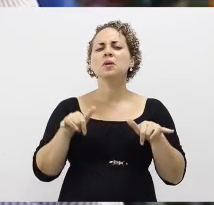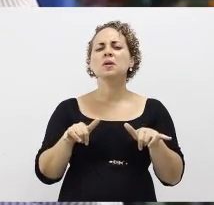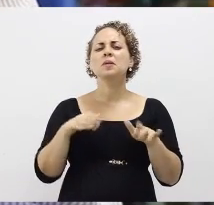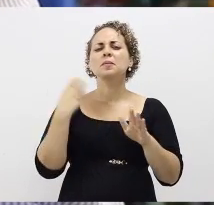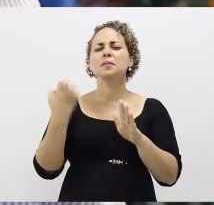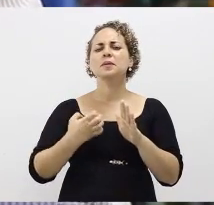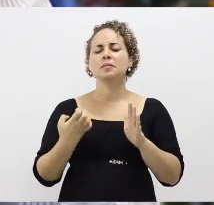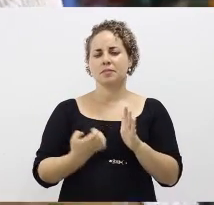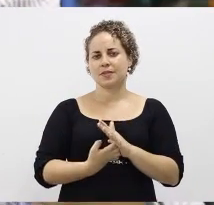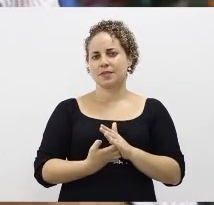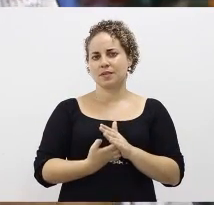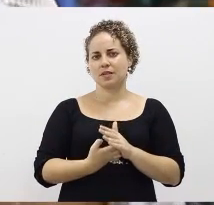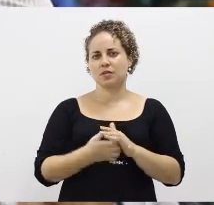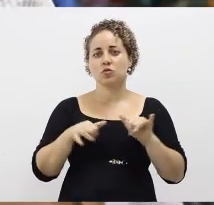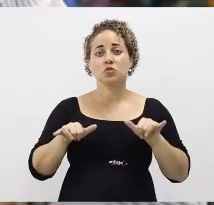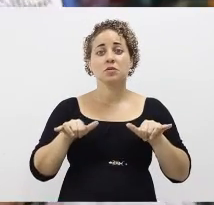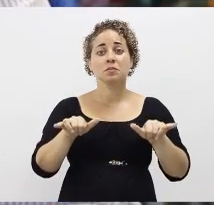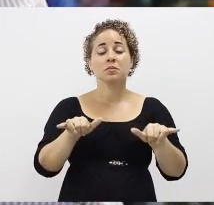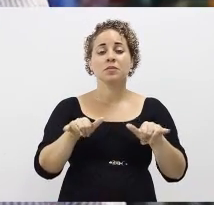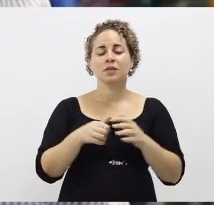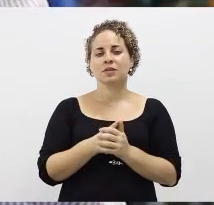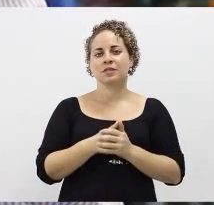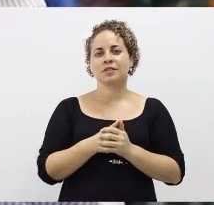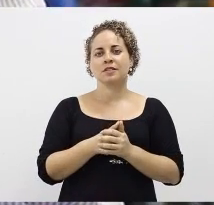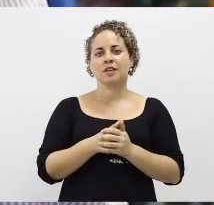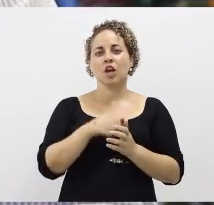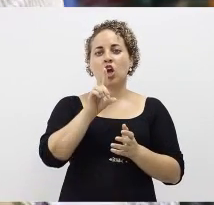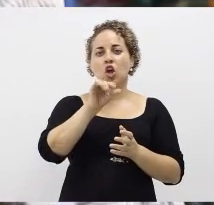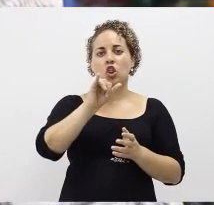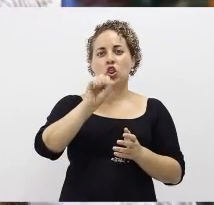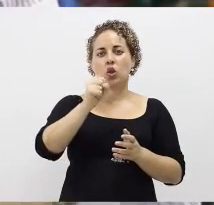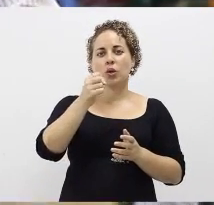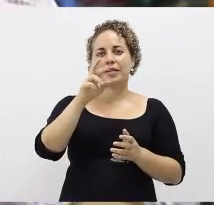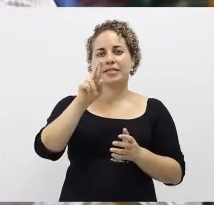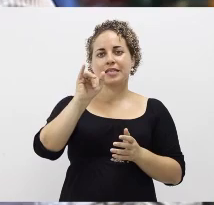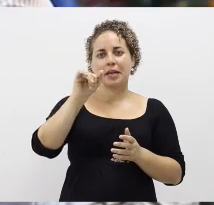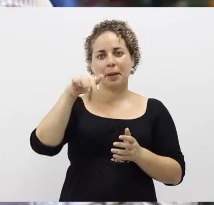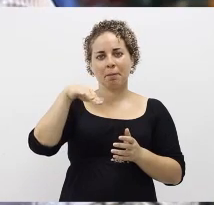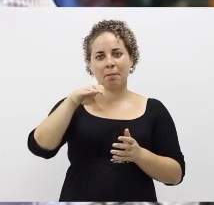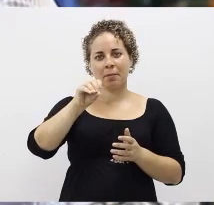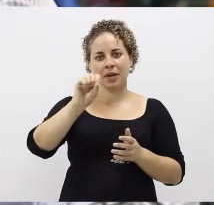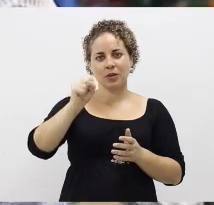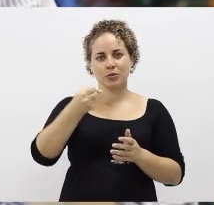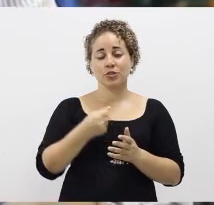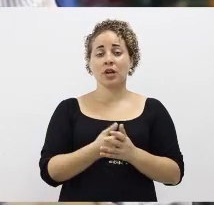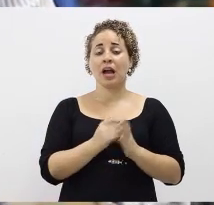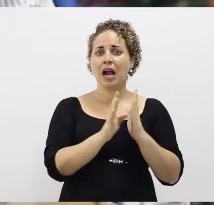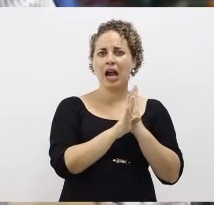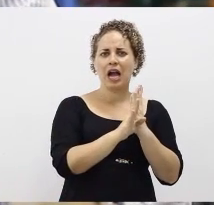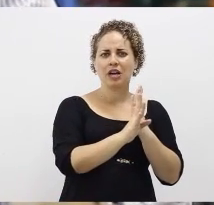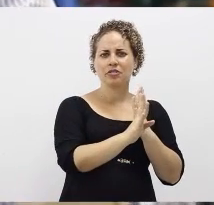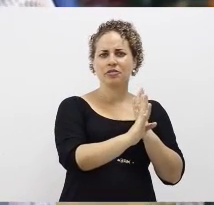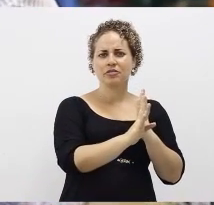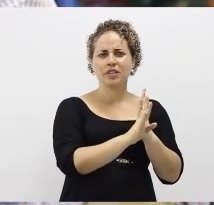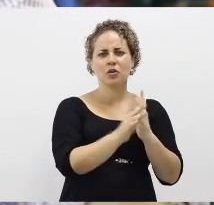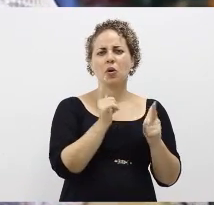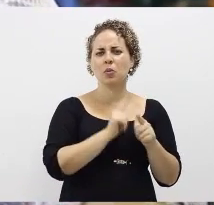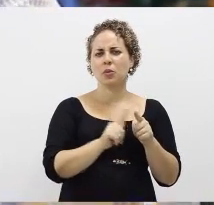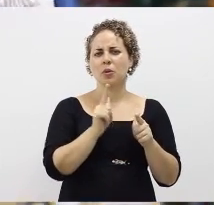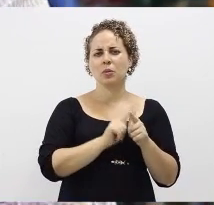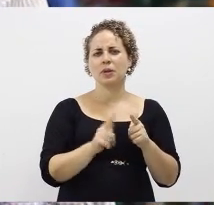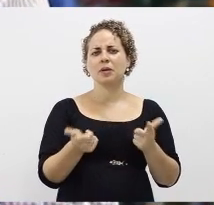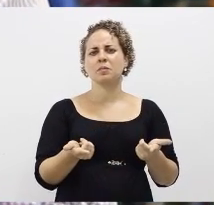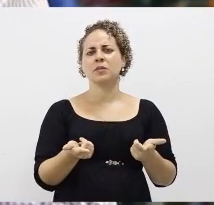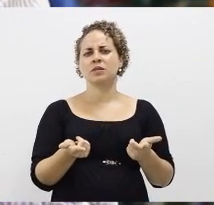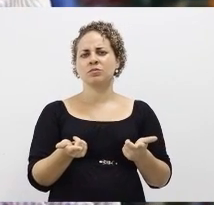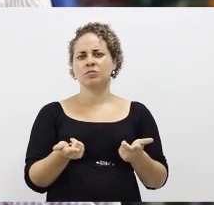da empresa? No supermercado Dois Irmãos, por exemplo, a fila que está grande é problema, é causa ou